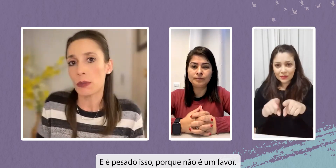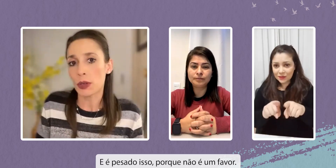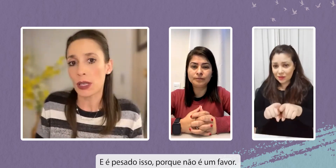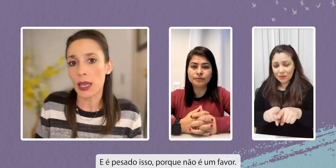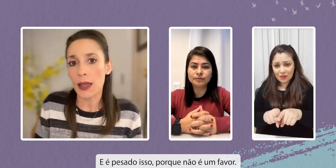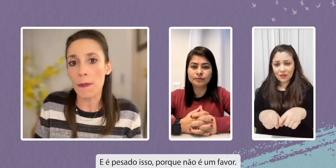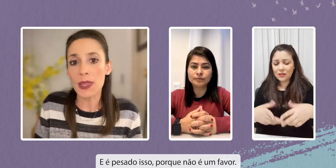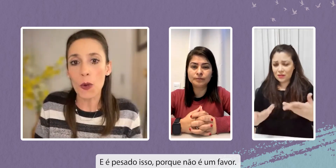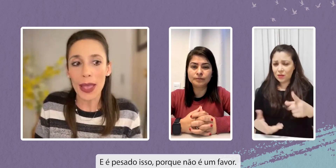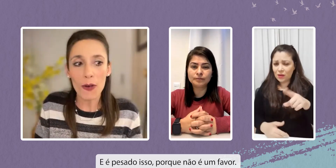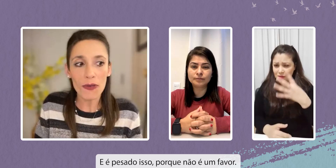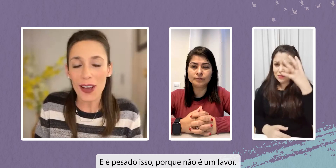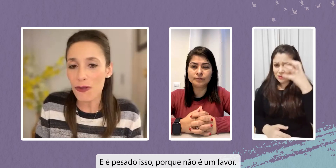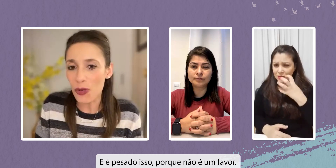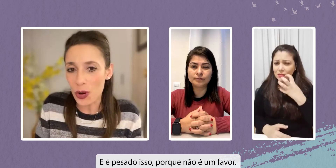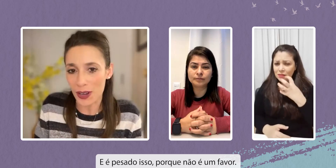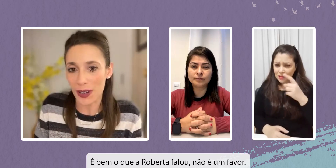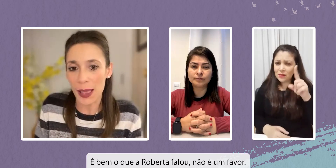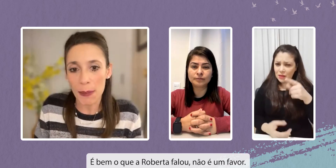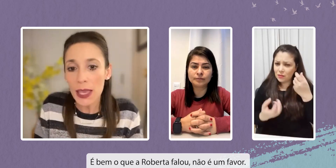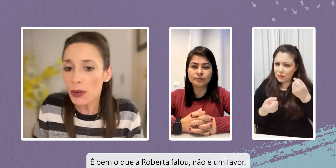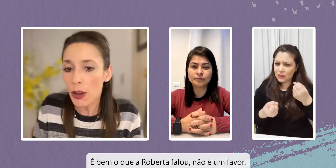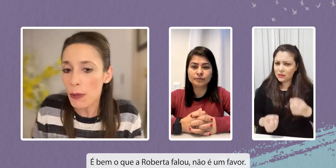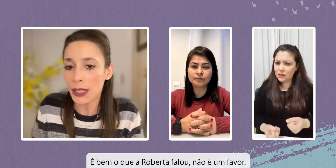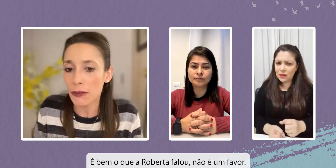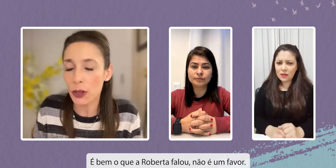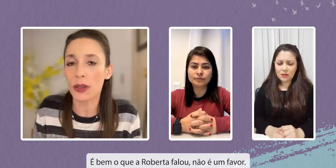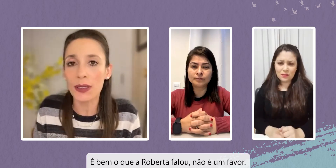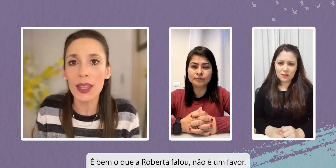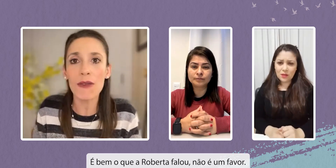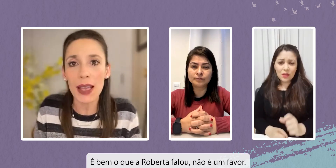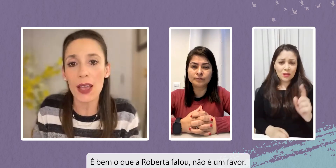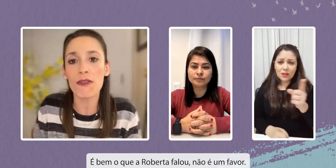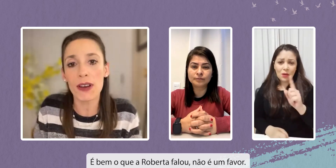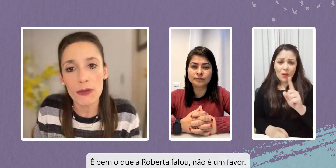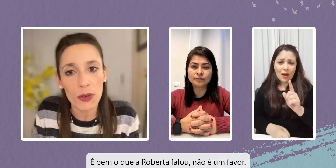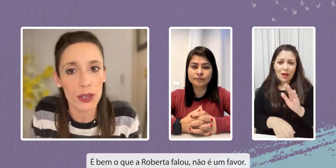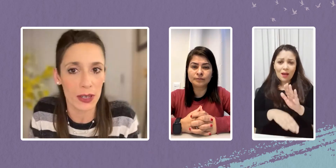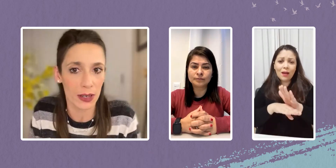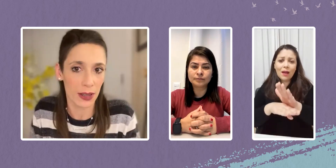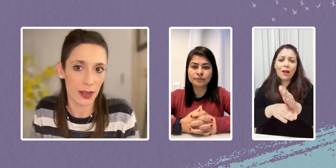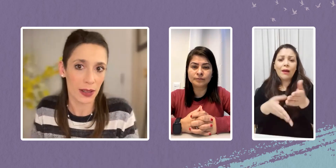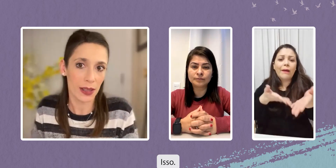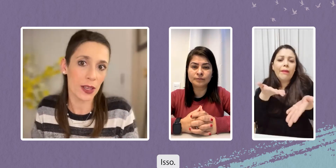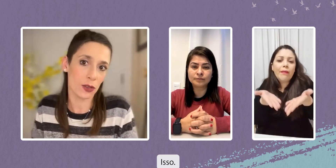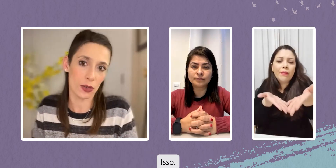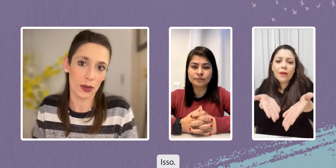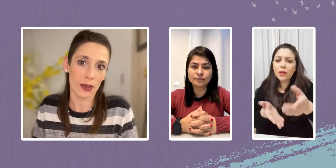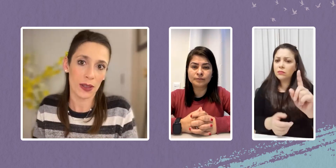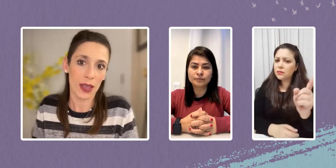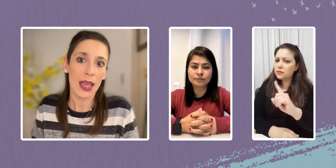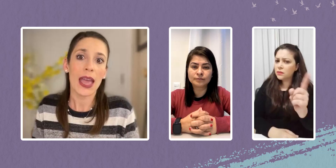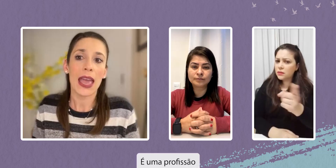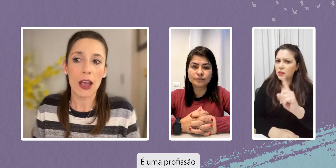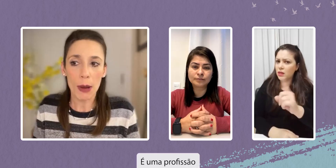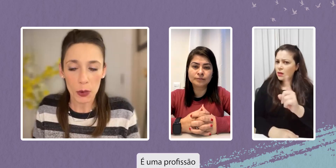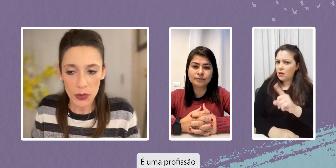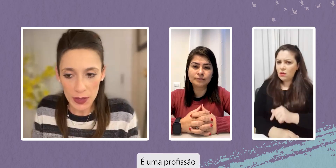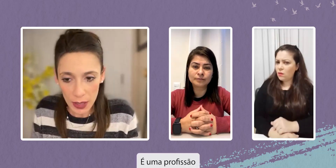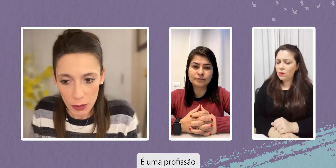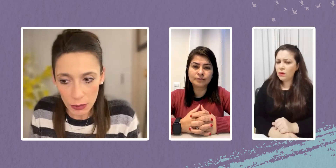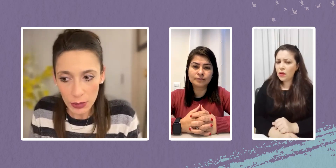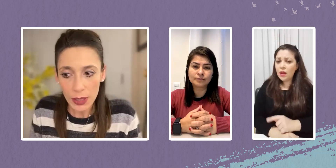isso, porque não é um favor, é bem o que a Roberta falou, não é um favor isso. É